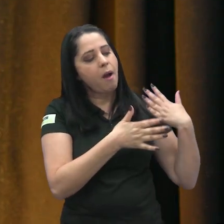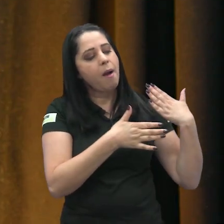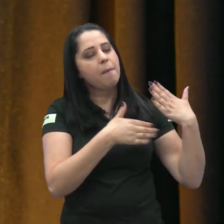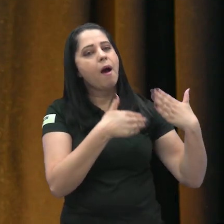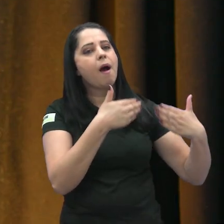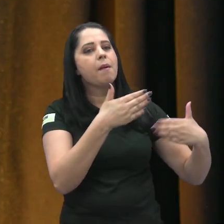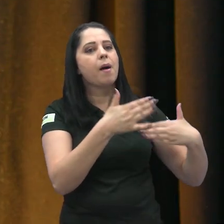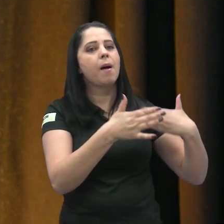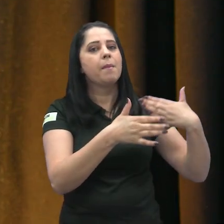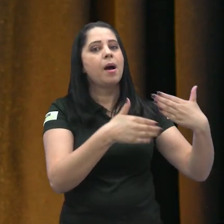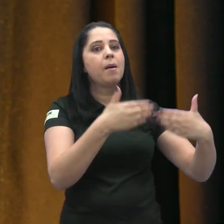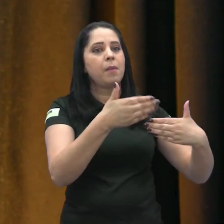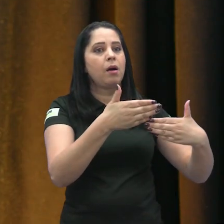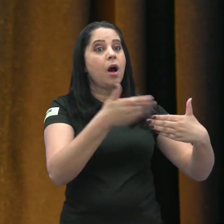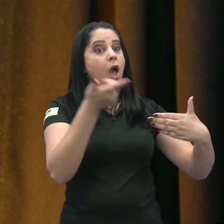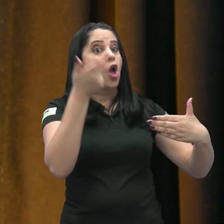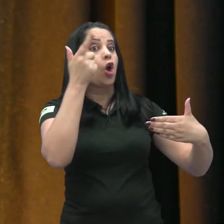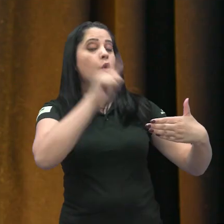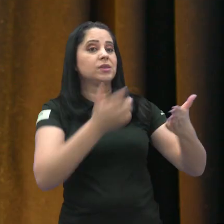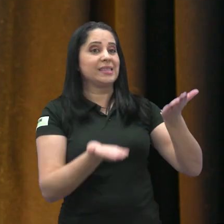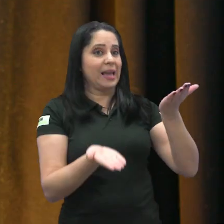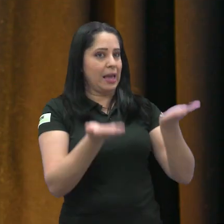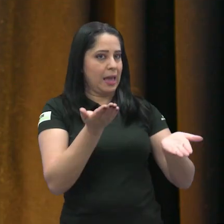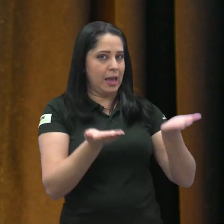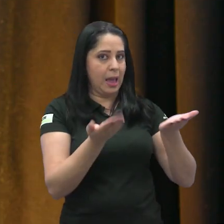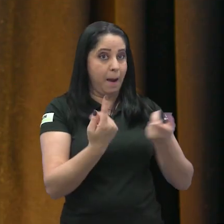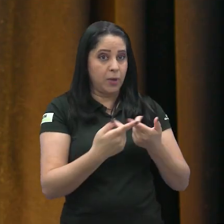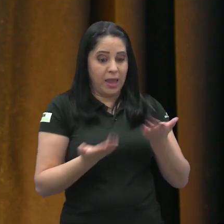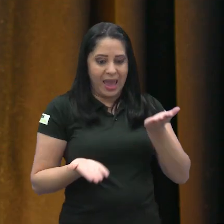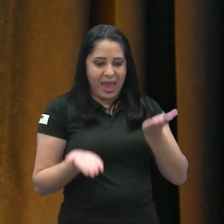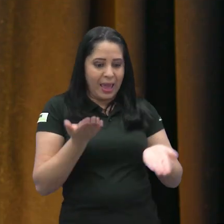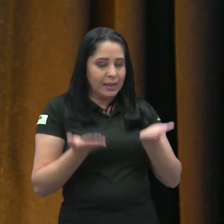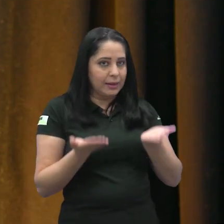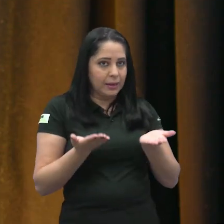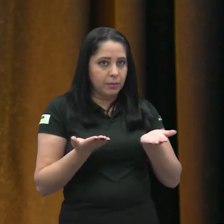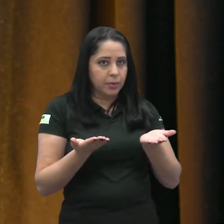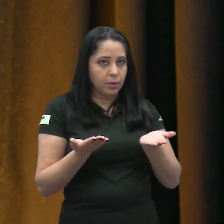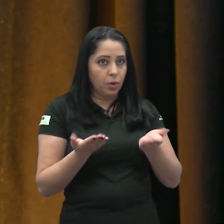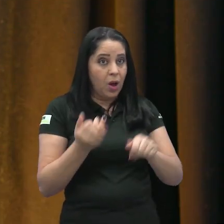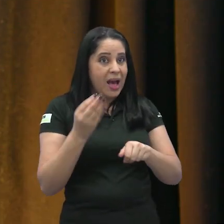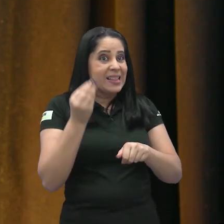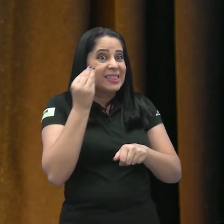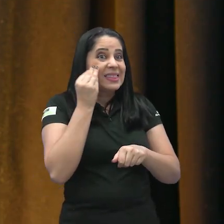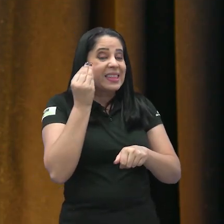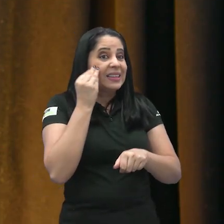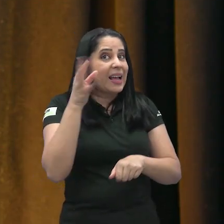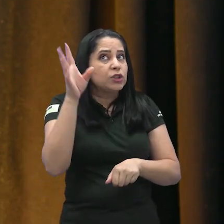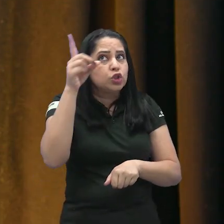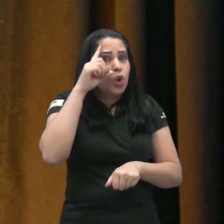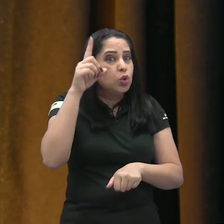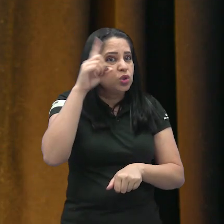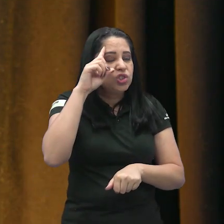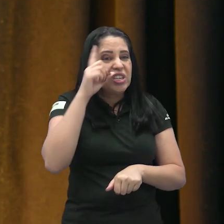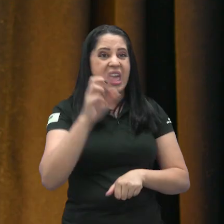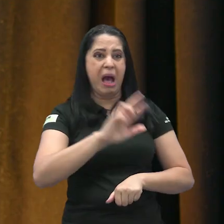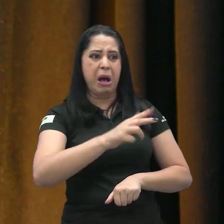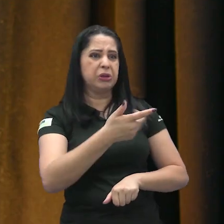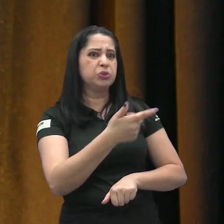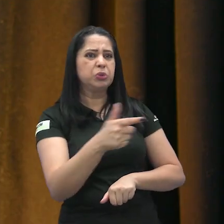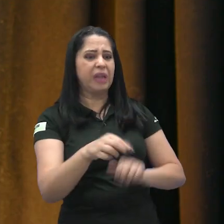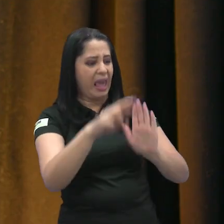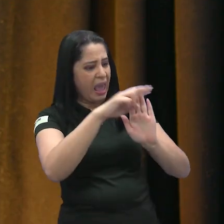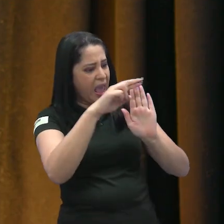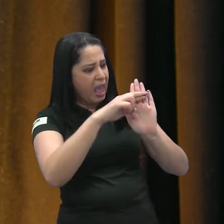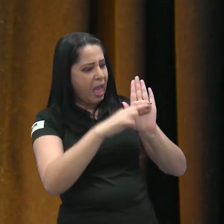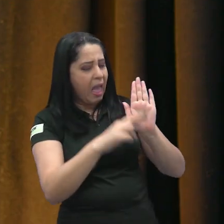pouco desse equilíbrio, porque o equilíbrio a gente busca todo dia, né? Não tem uma receita pronta, porque você vai